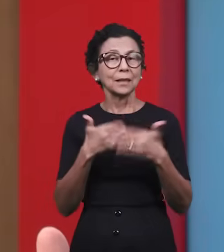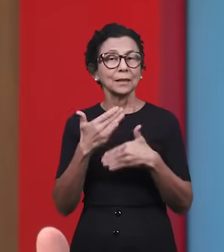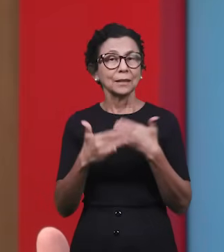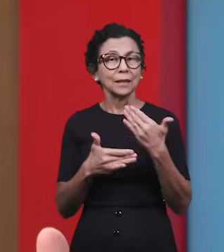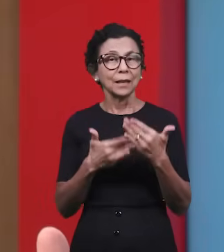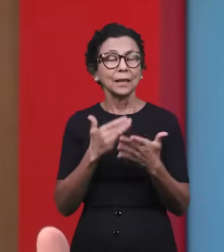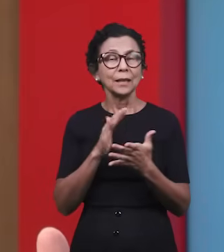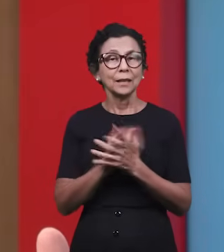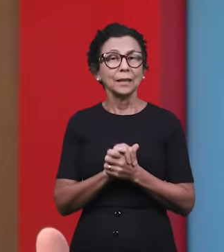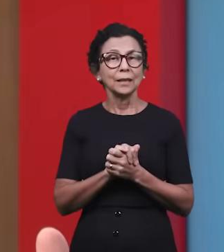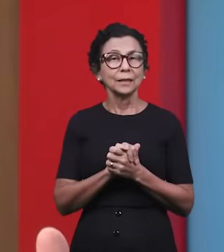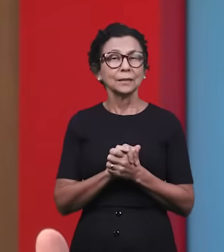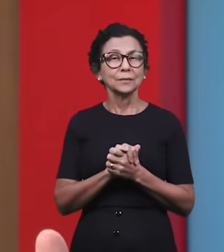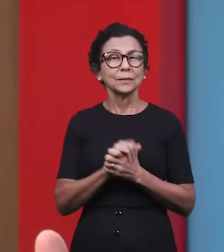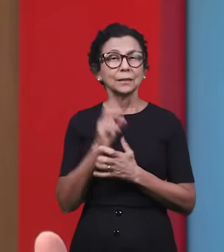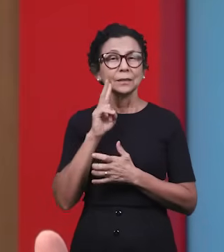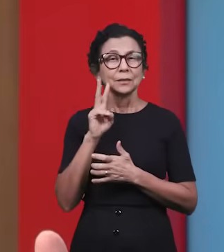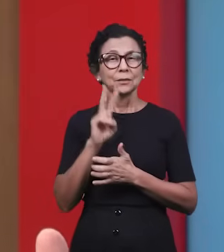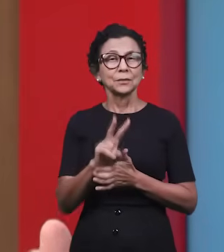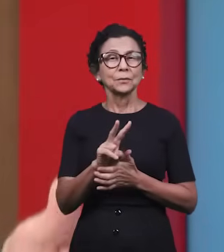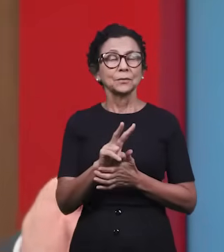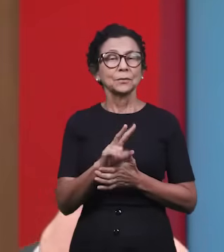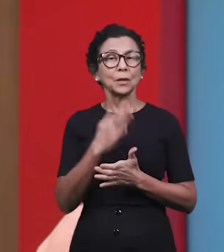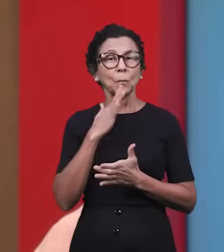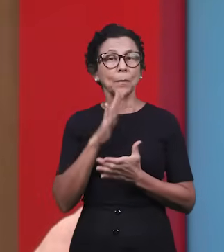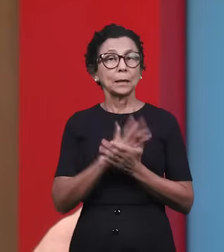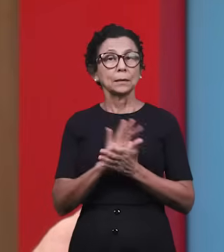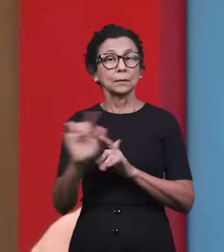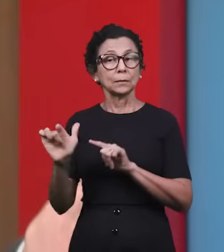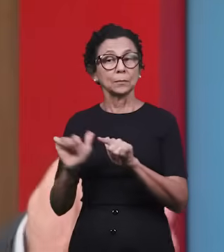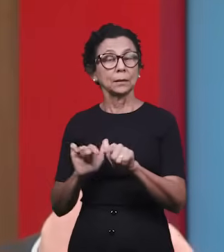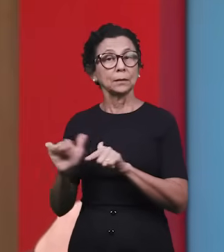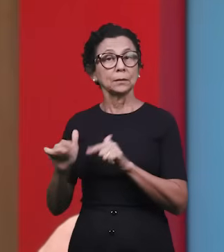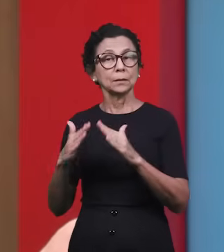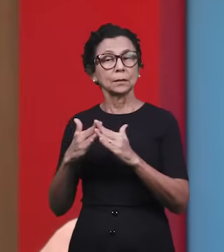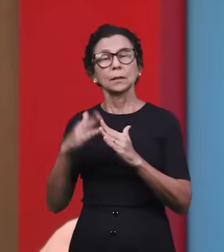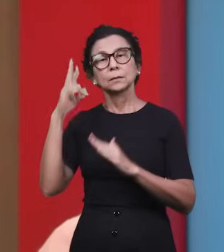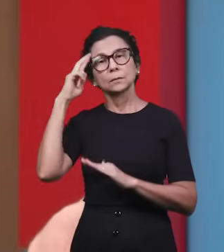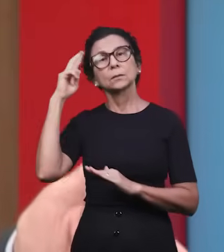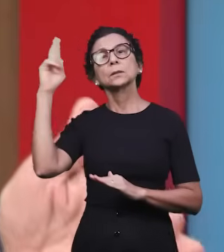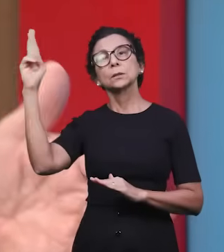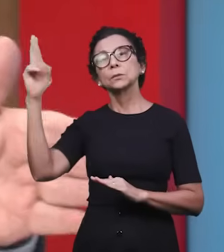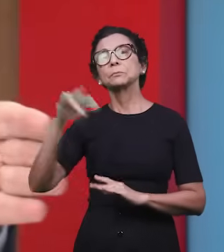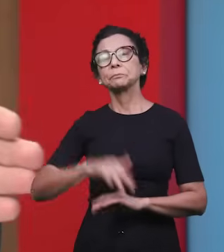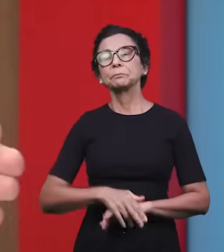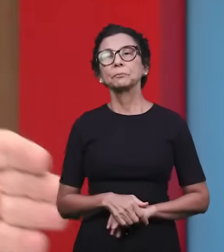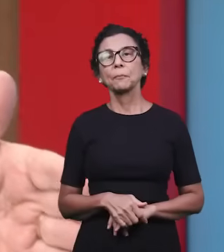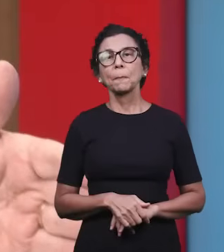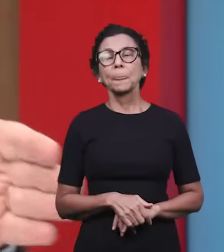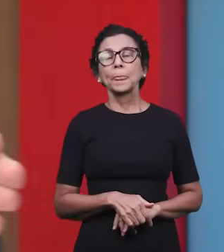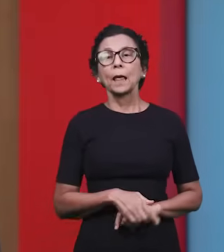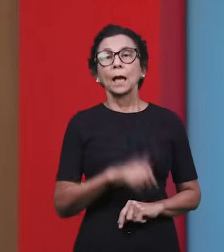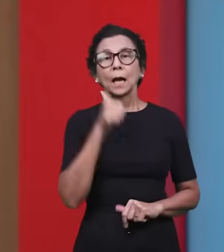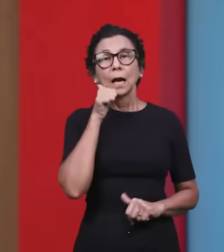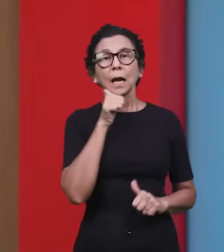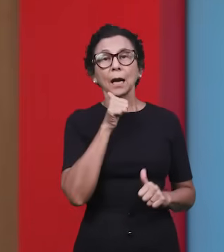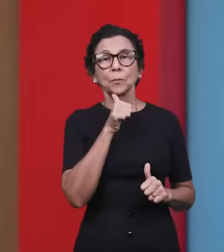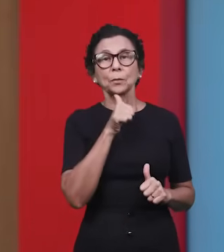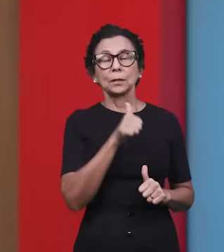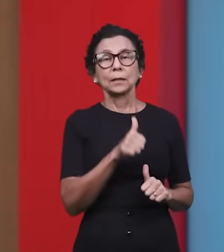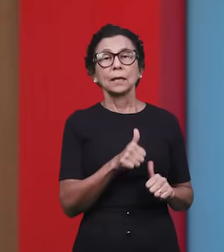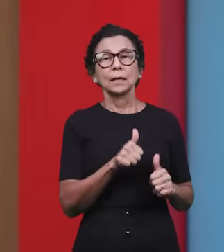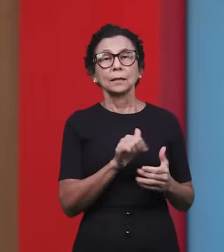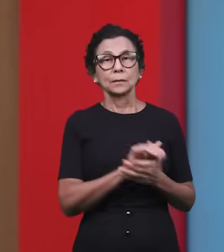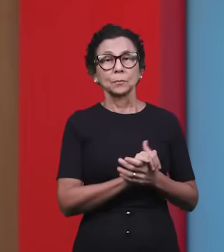esposo, a esposa dele ali tem prazer de ver o seu esposo trabalhando na casa do Senhor. E ela tem também